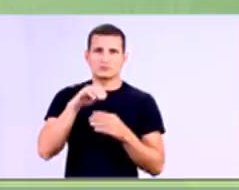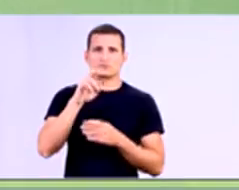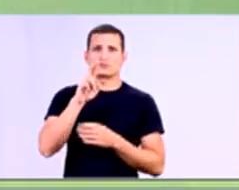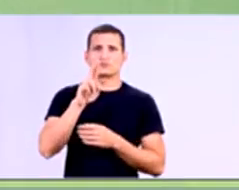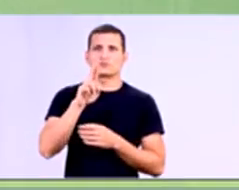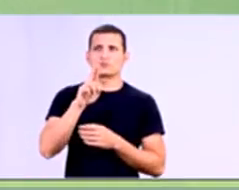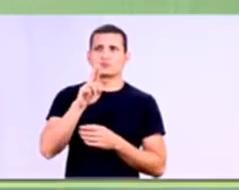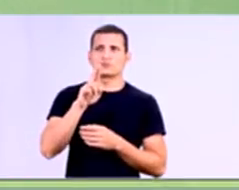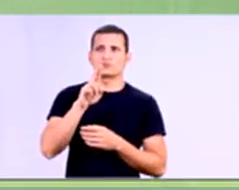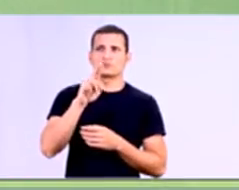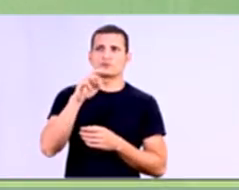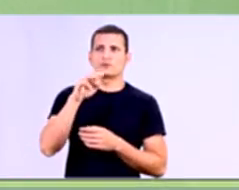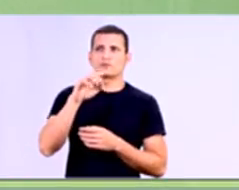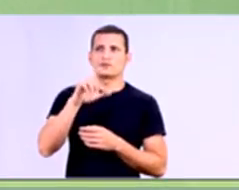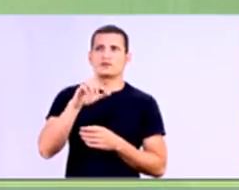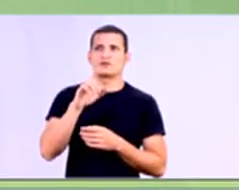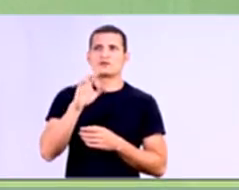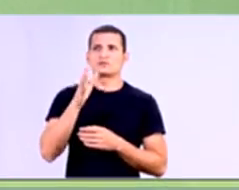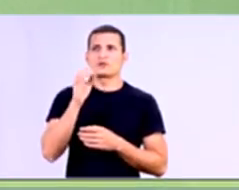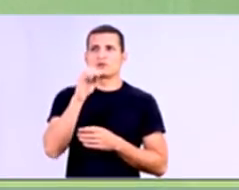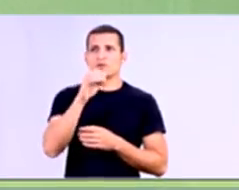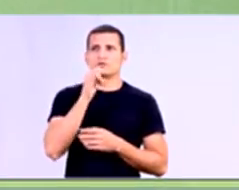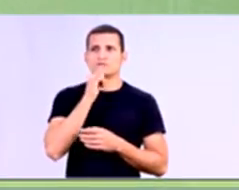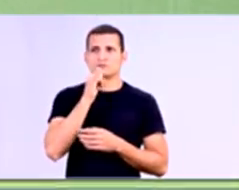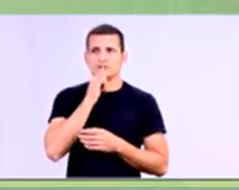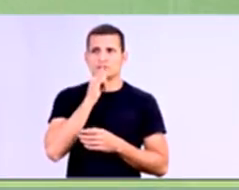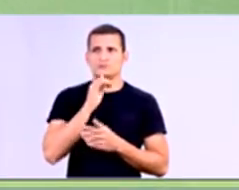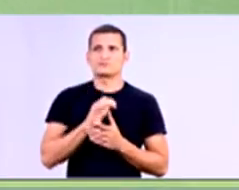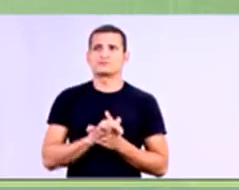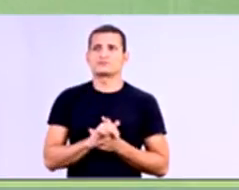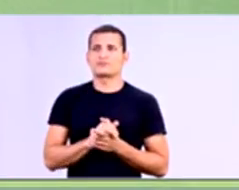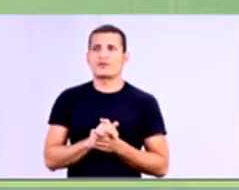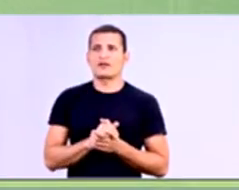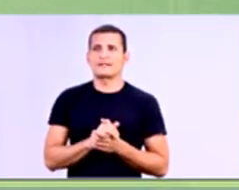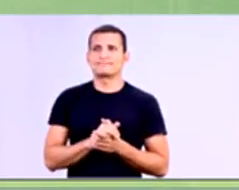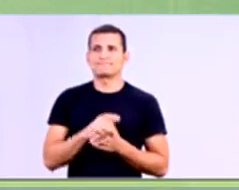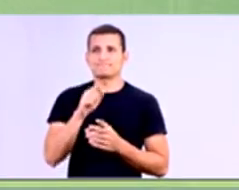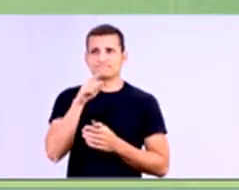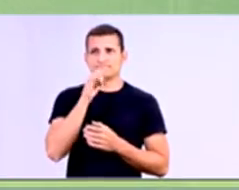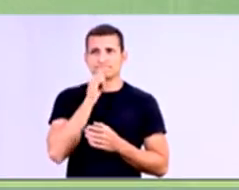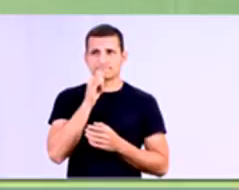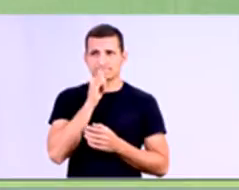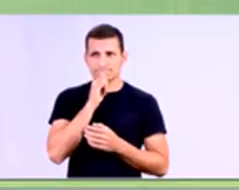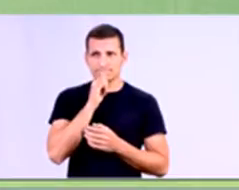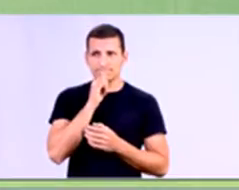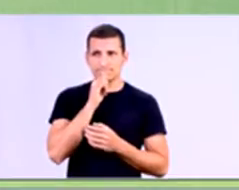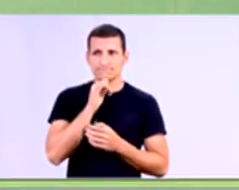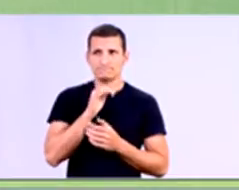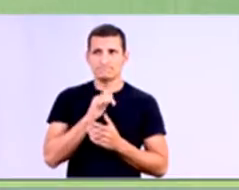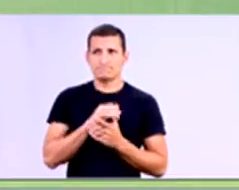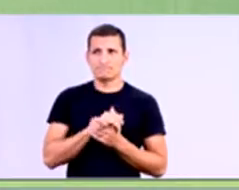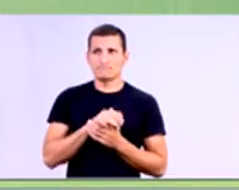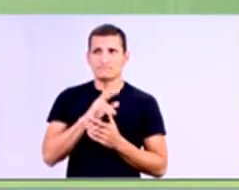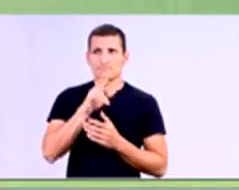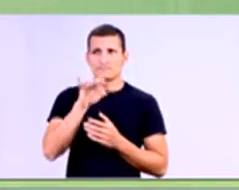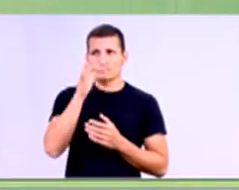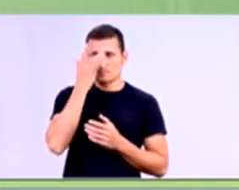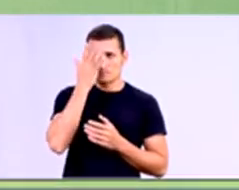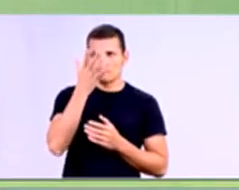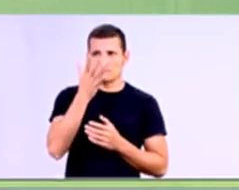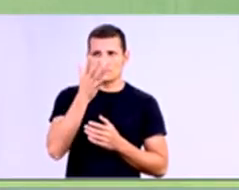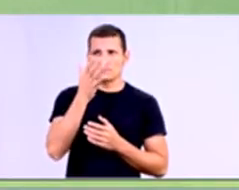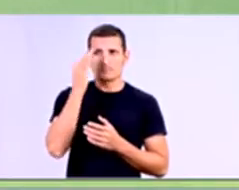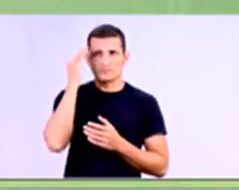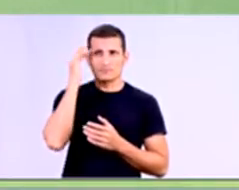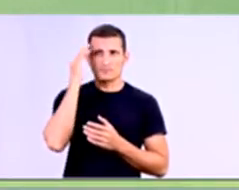ML, eu já coloco um exemplo de valor. Né? Esse exemplo de valor aqui vai facilitar